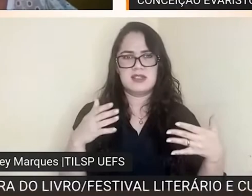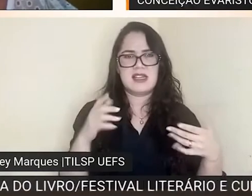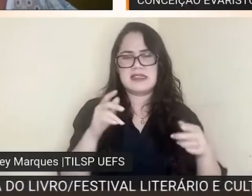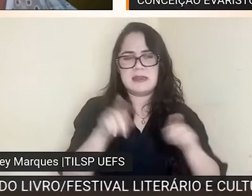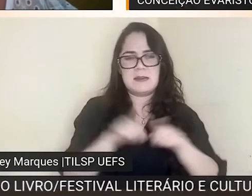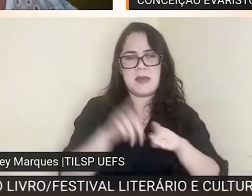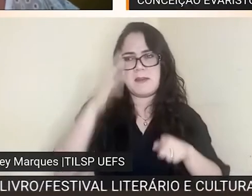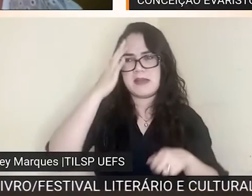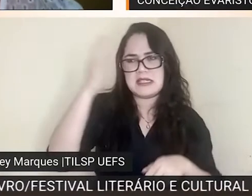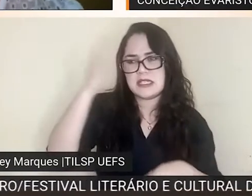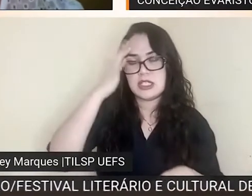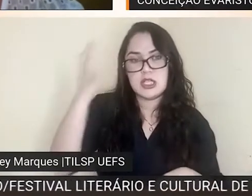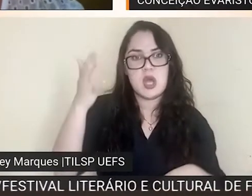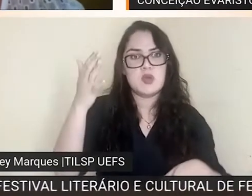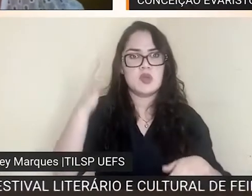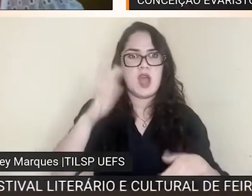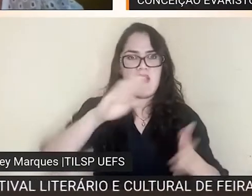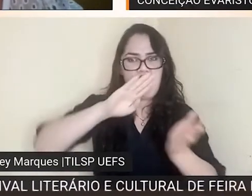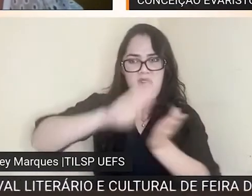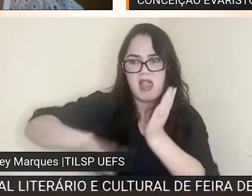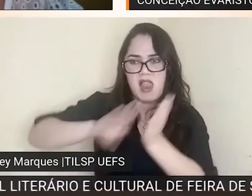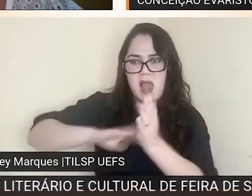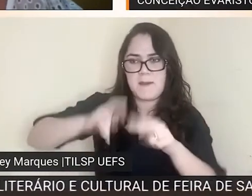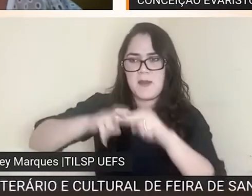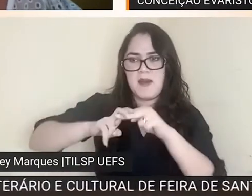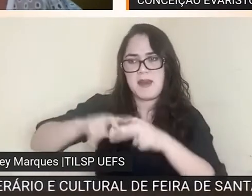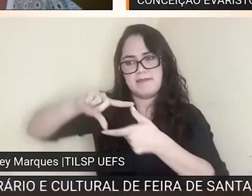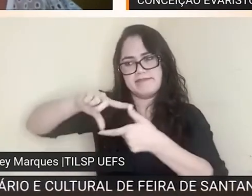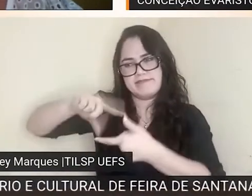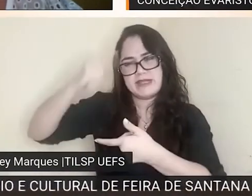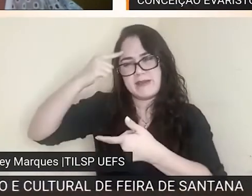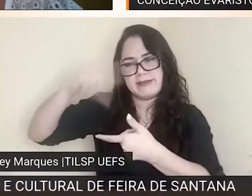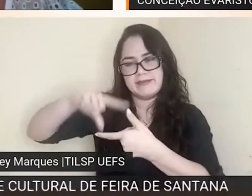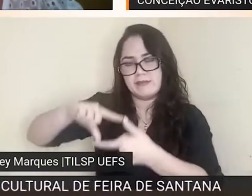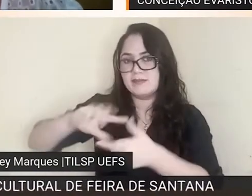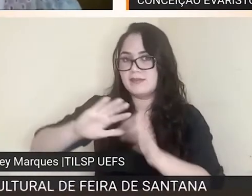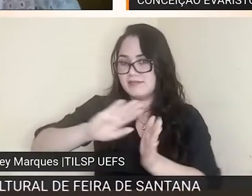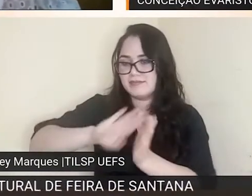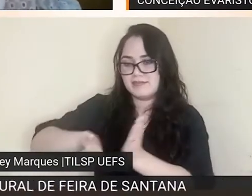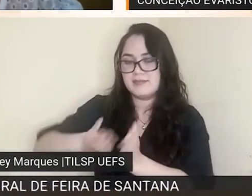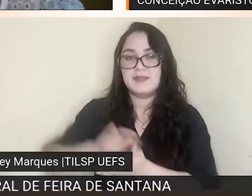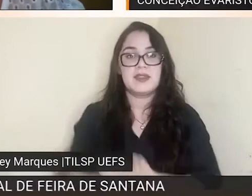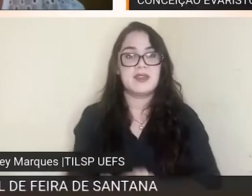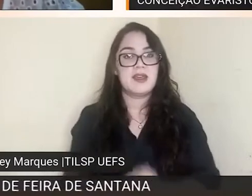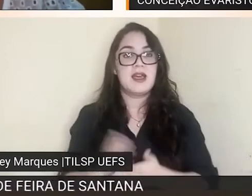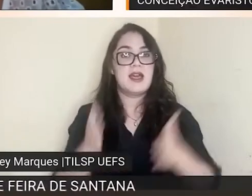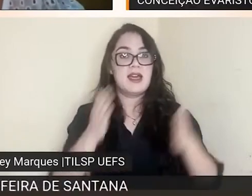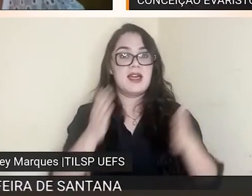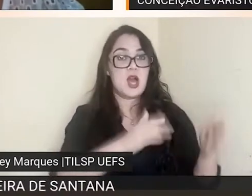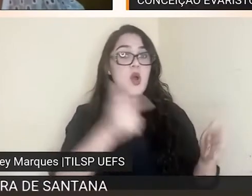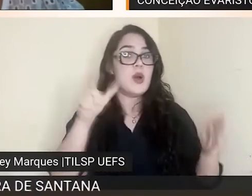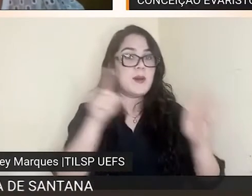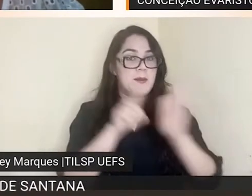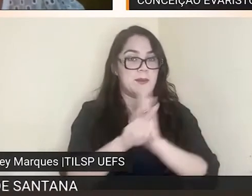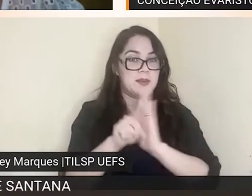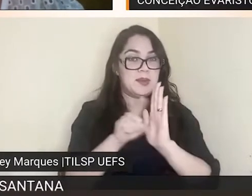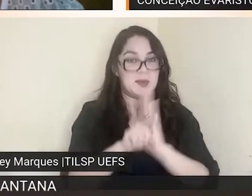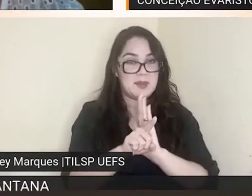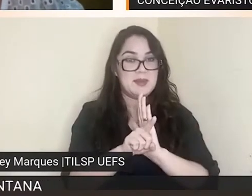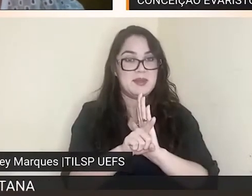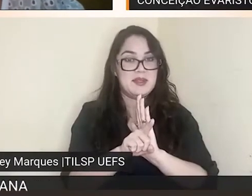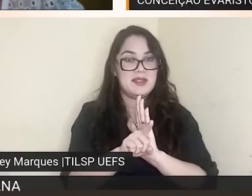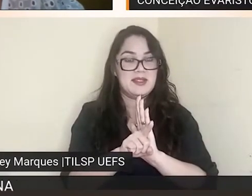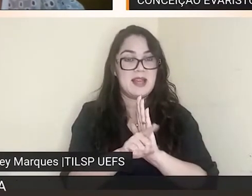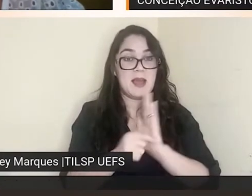imaginações, sonhos, né? Então, pensando nisso, eu queria, antes de ir para uma outra perguntinha aqui, colocar